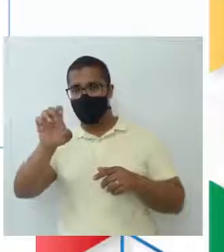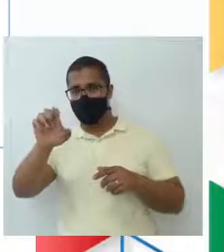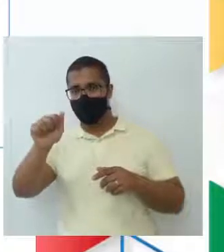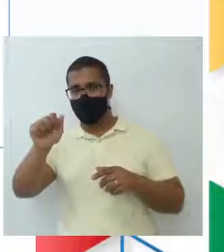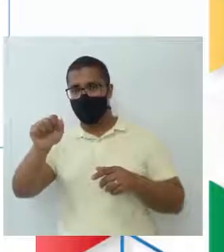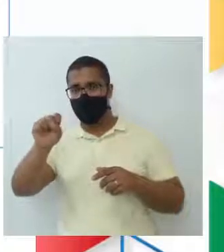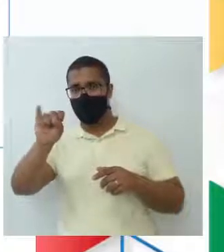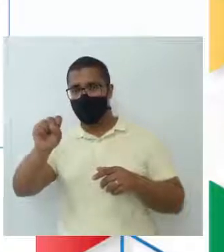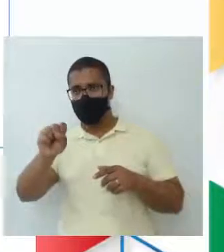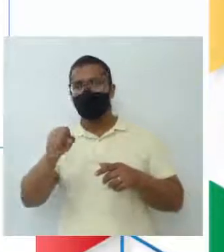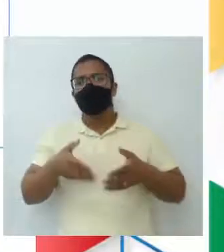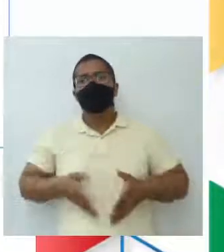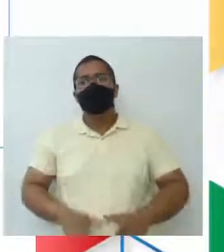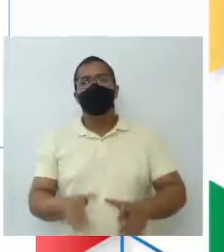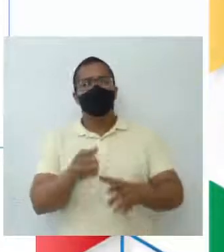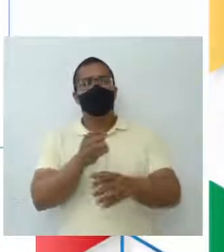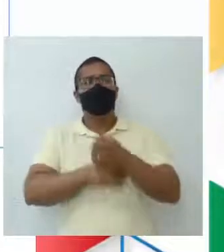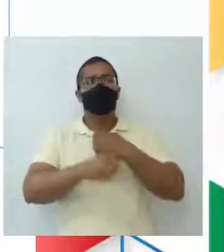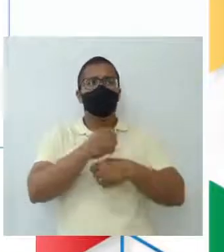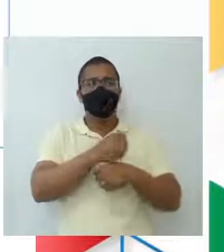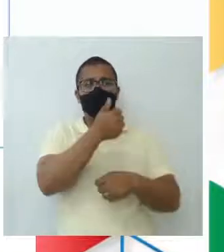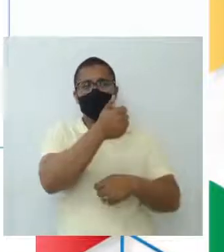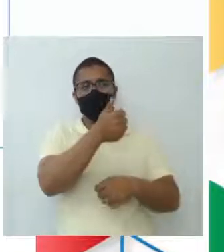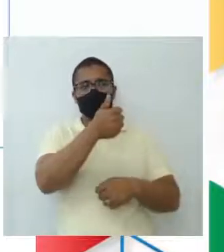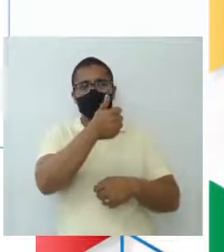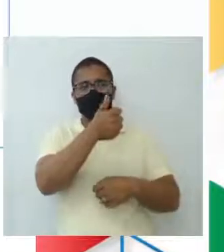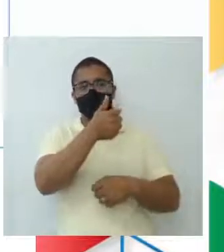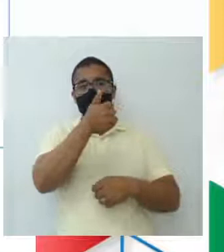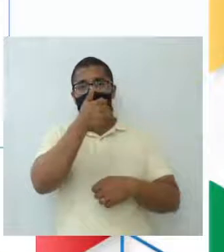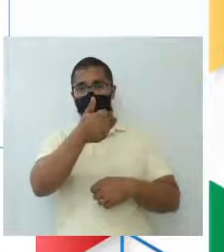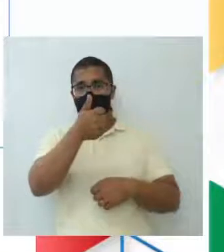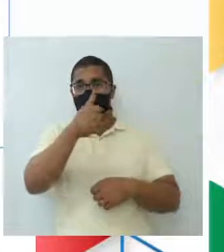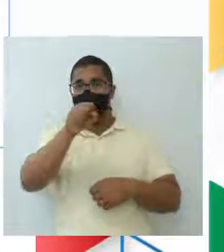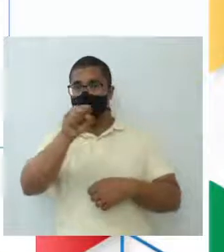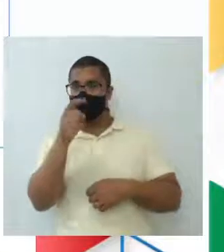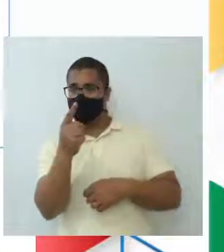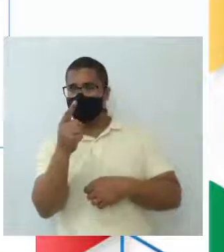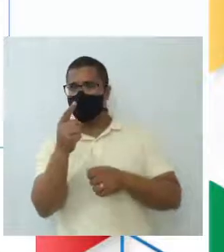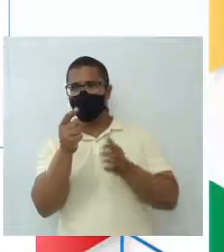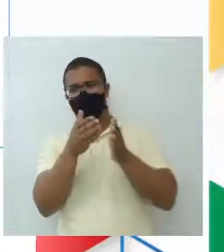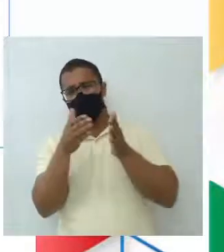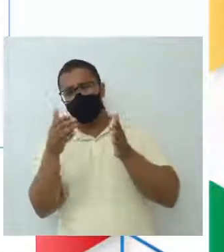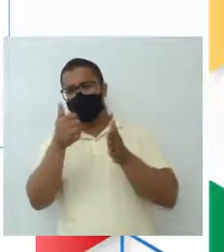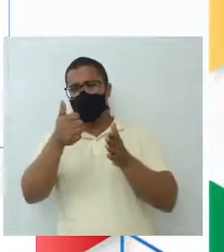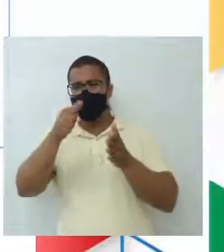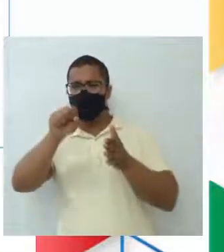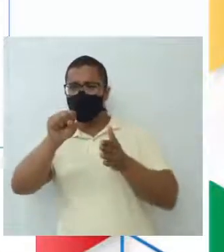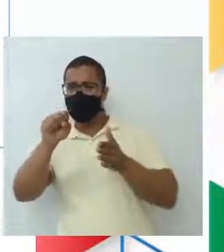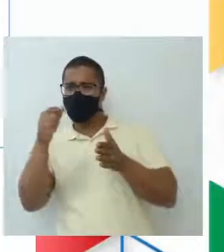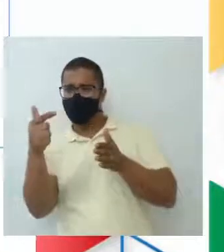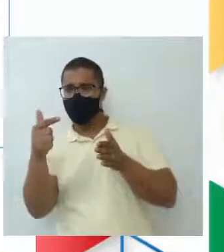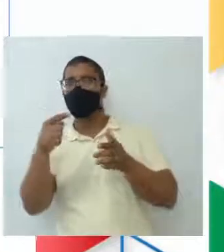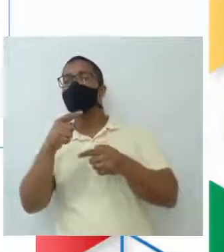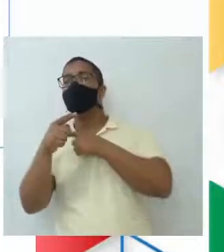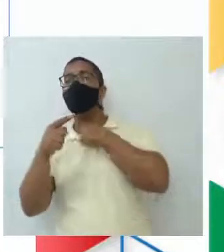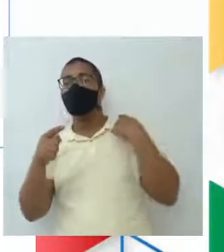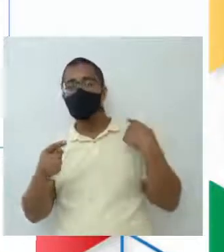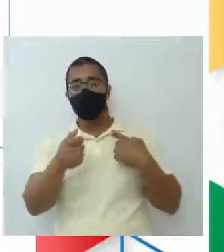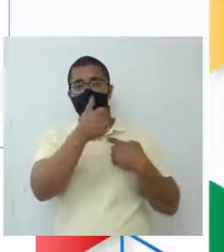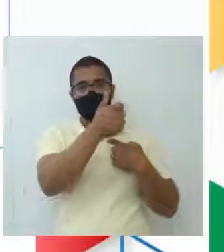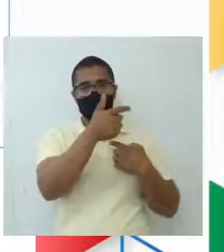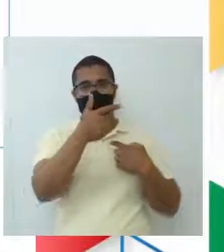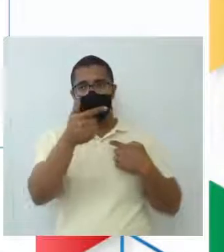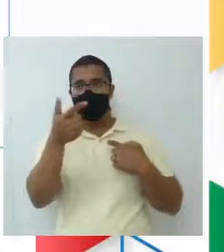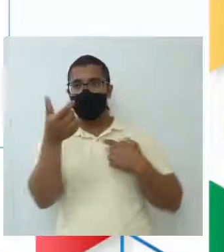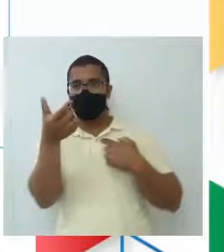ou 1182, certo? E morreu em 1226. Foi um frade